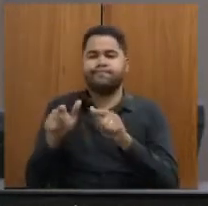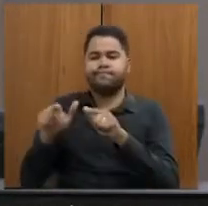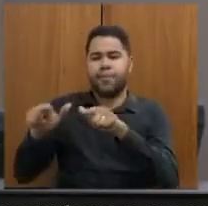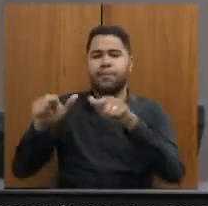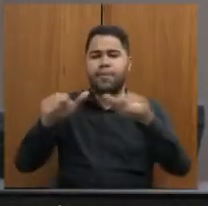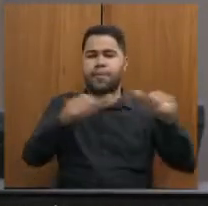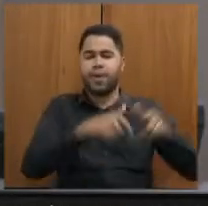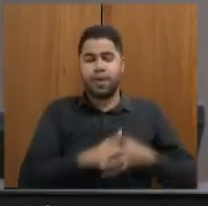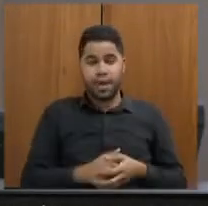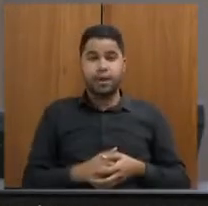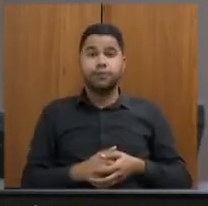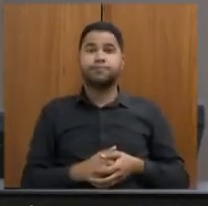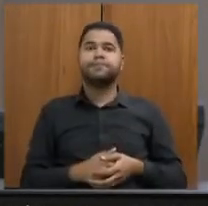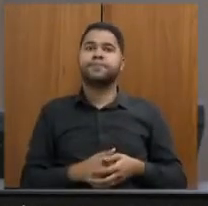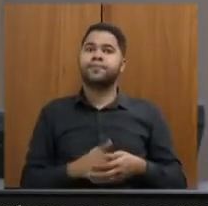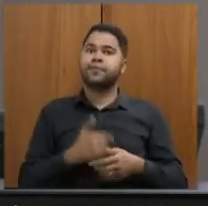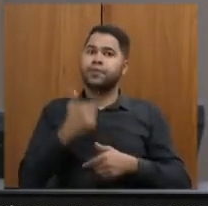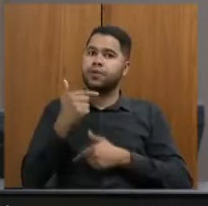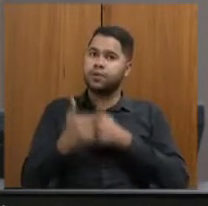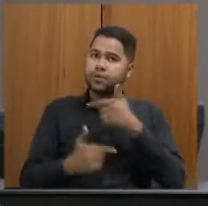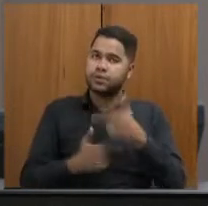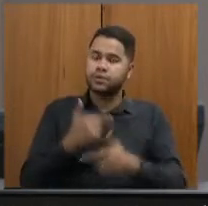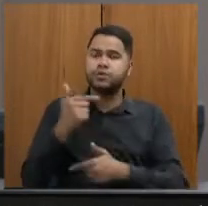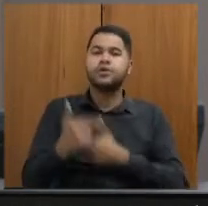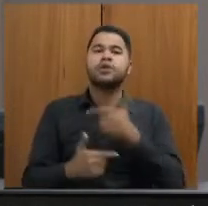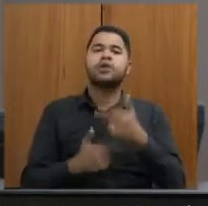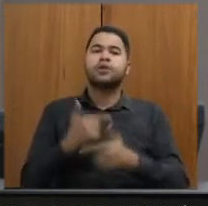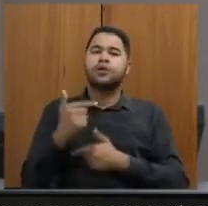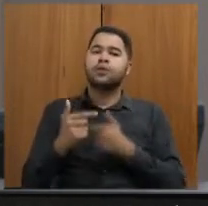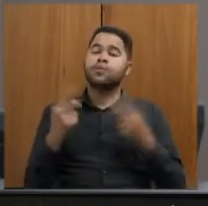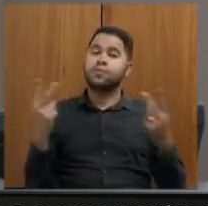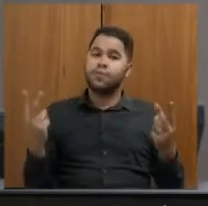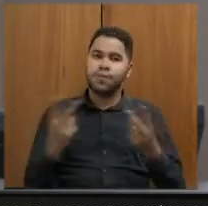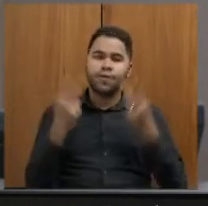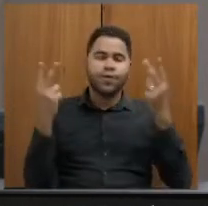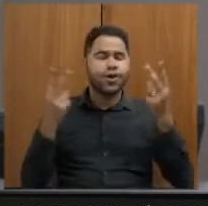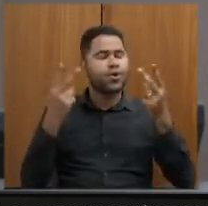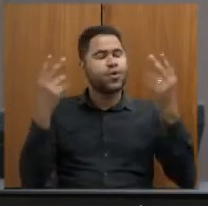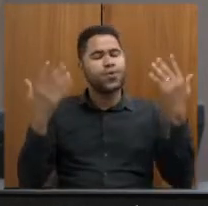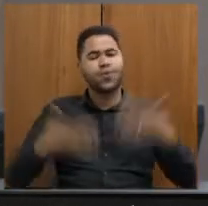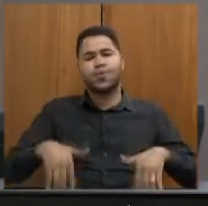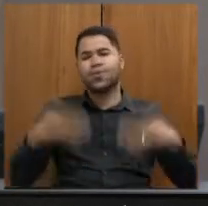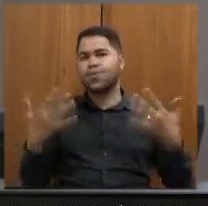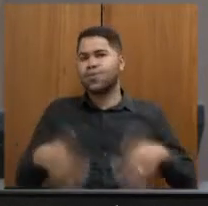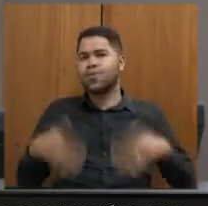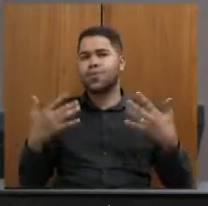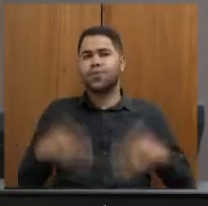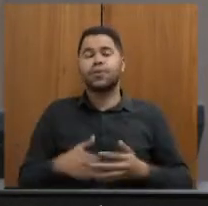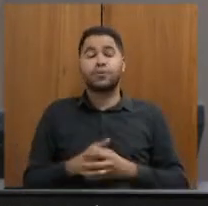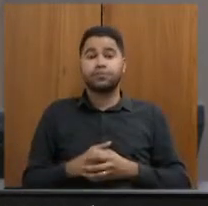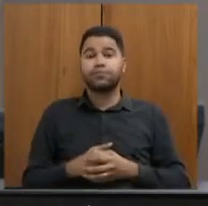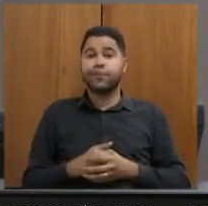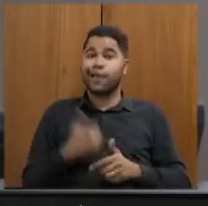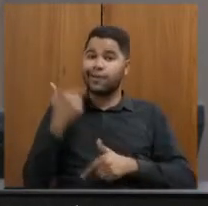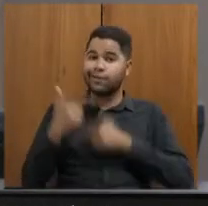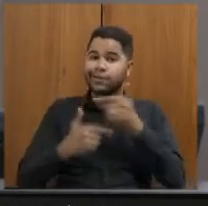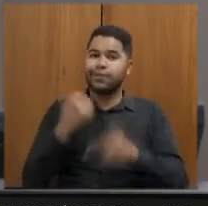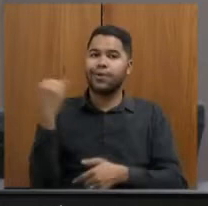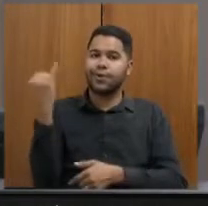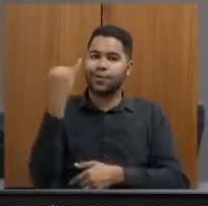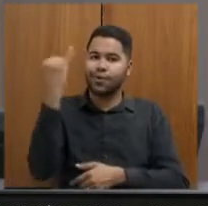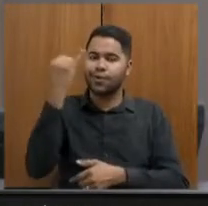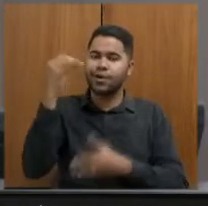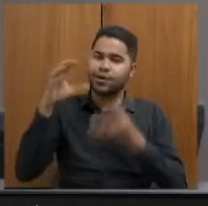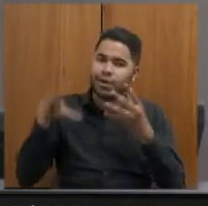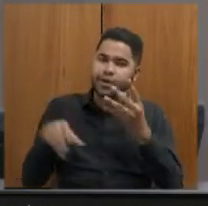isso é um trabalho que tem uma valorização eo a falar um trabalho importantíssimo de